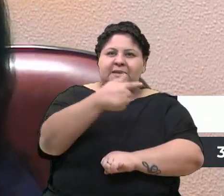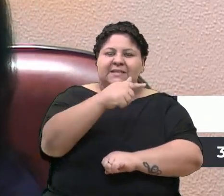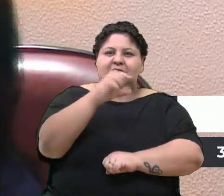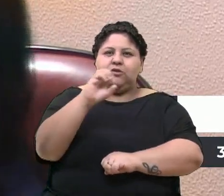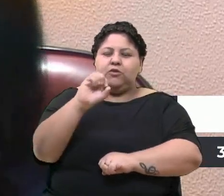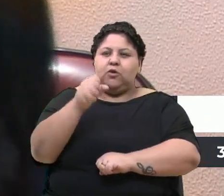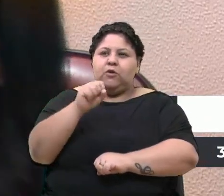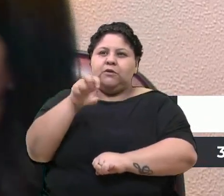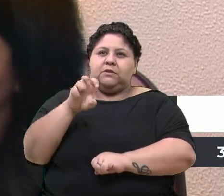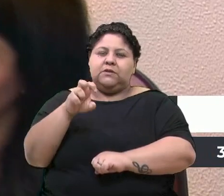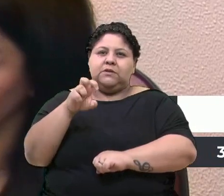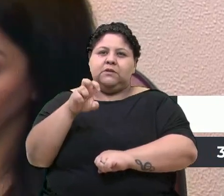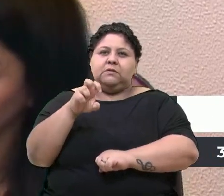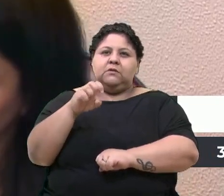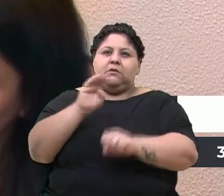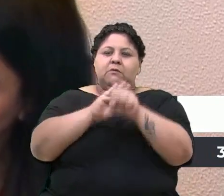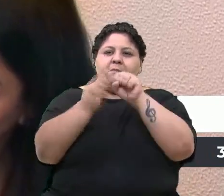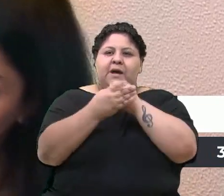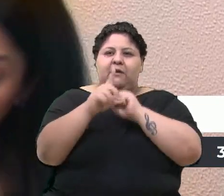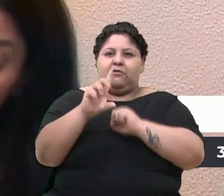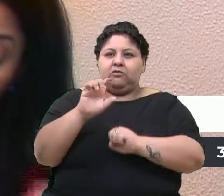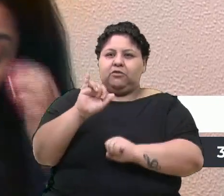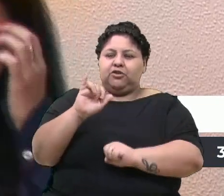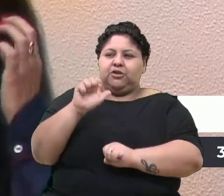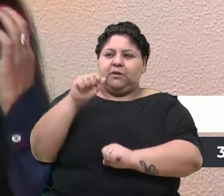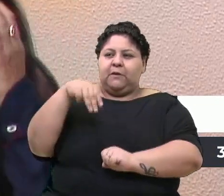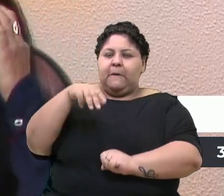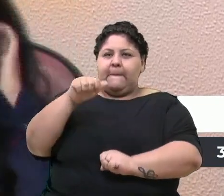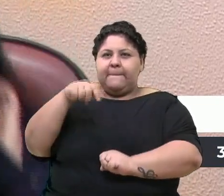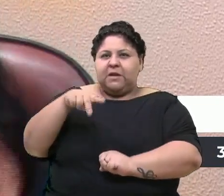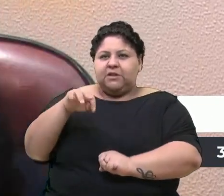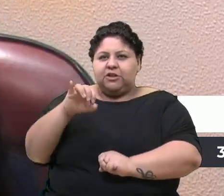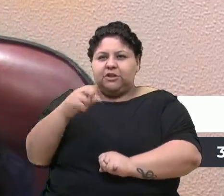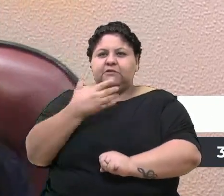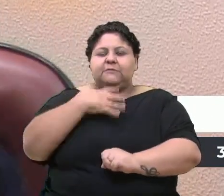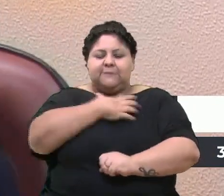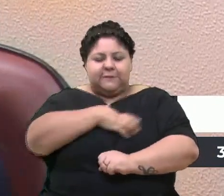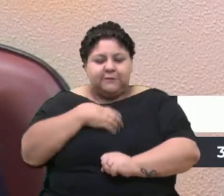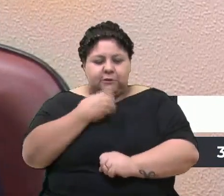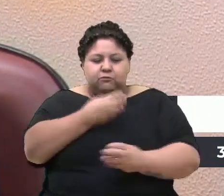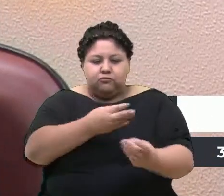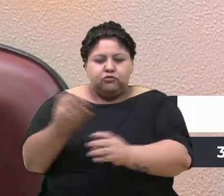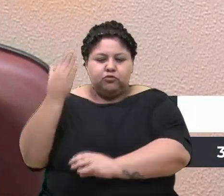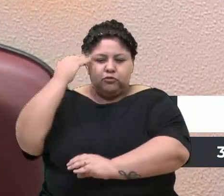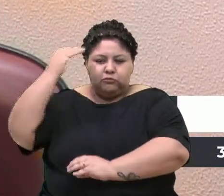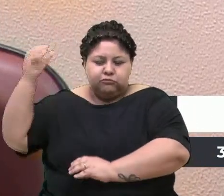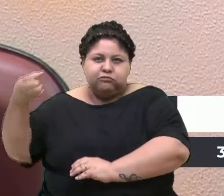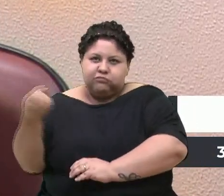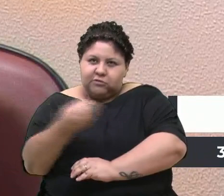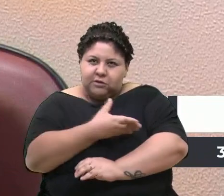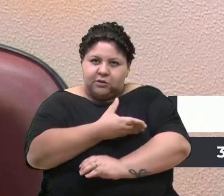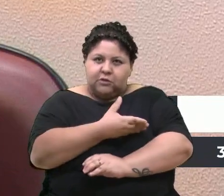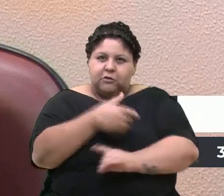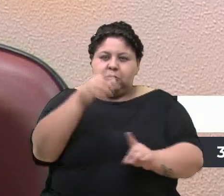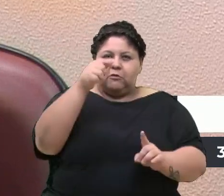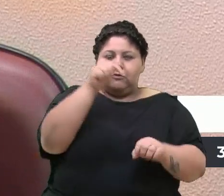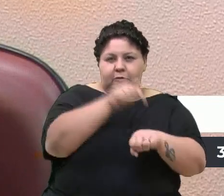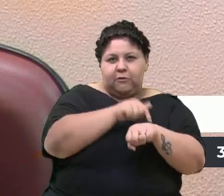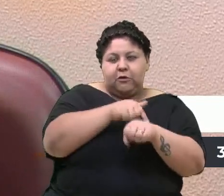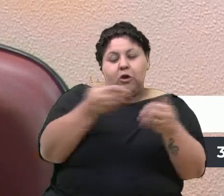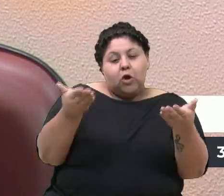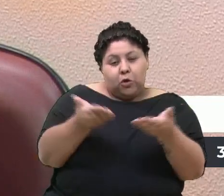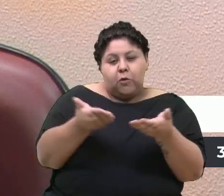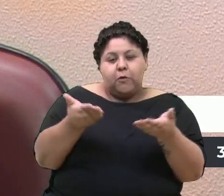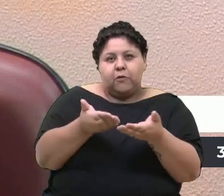bairro Diamantino. Desejamos muito sucesso nessa nova etapa, desta metalúrgica que hoje